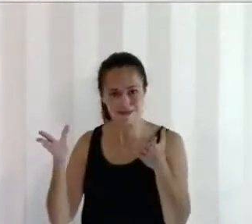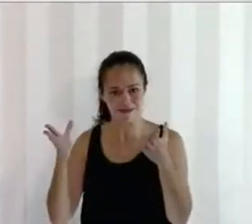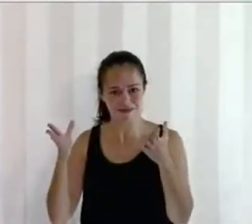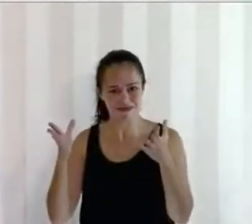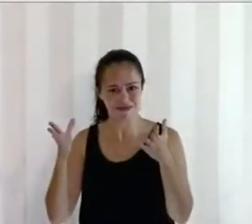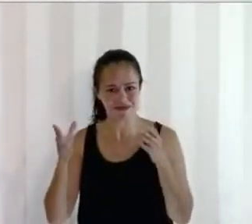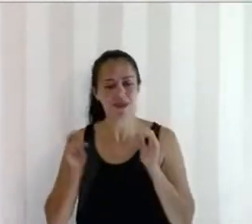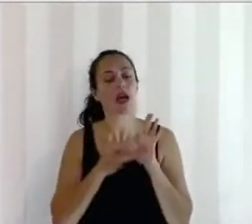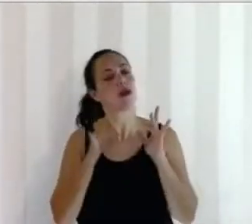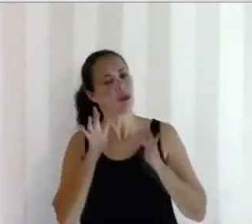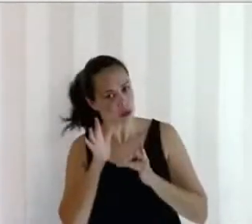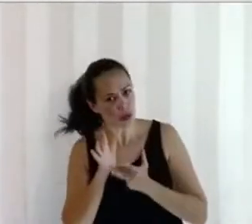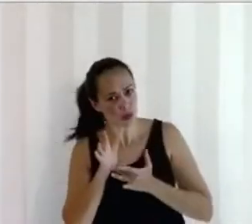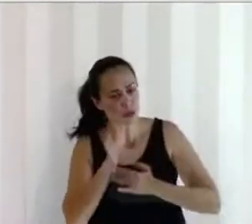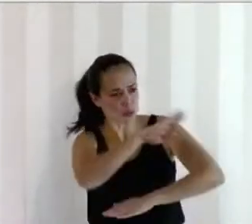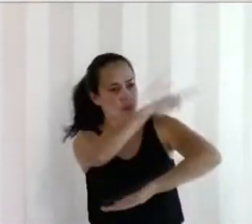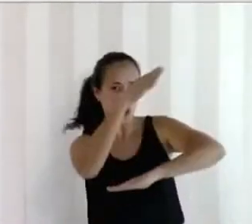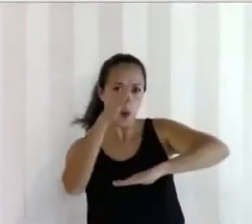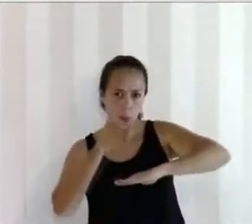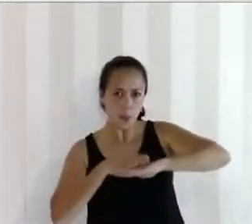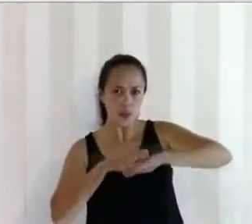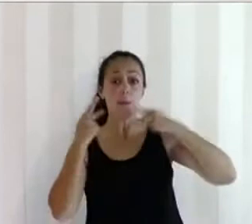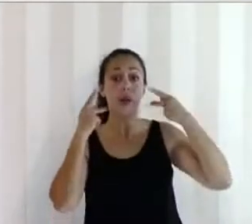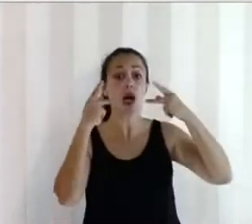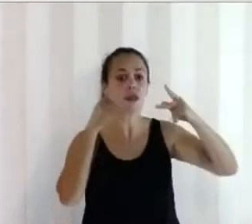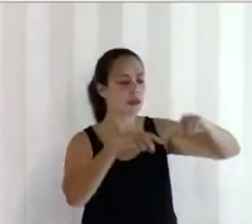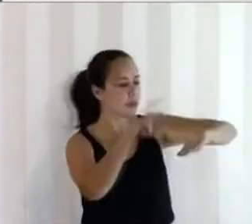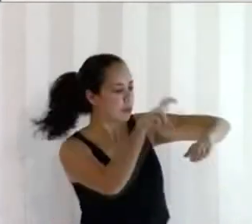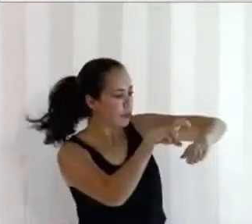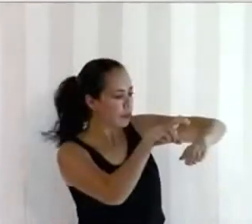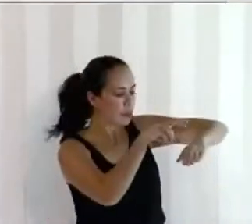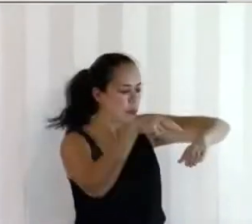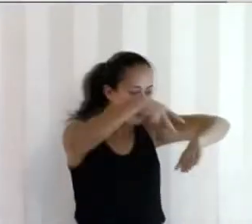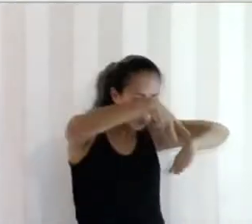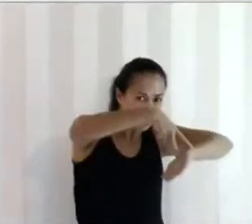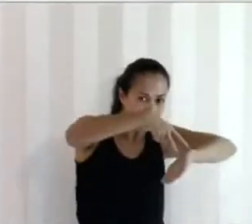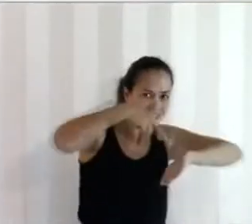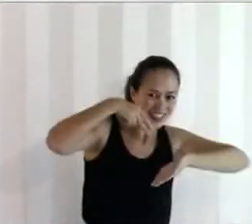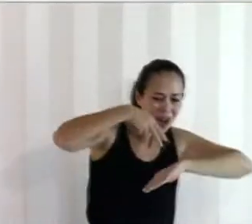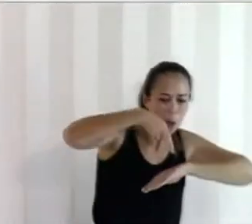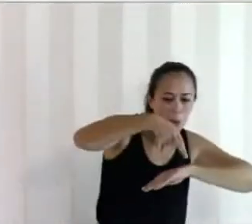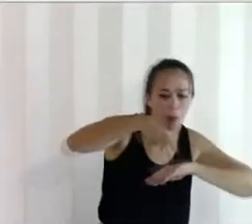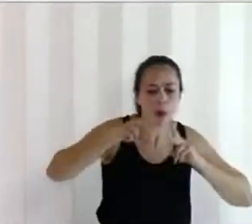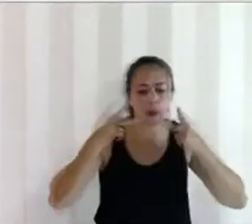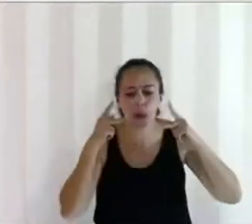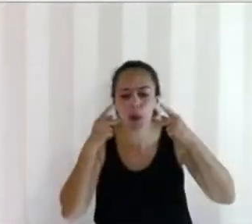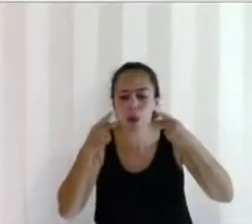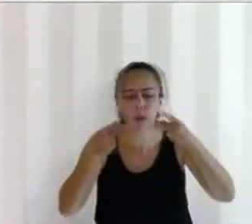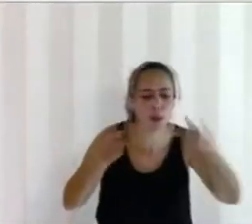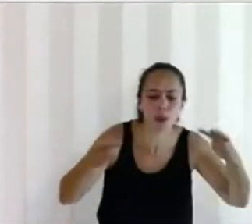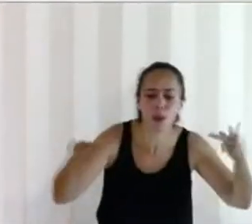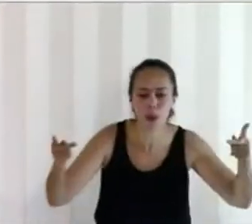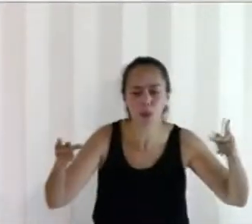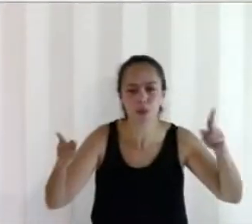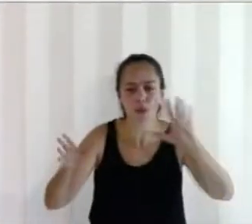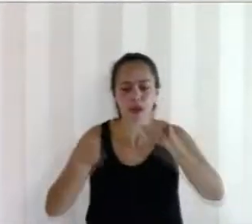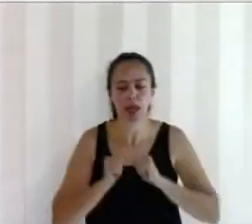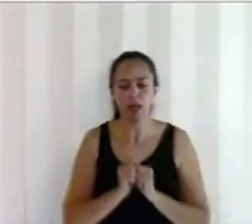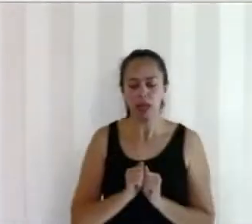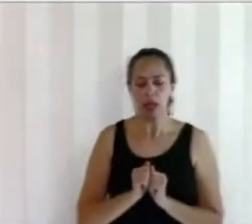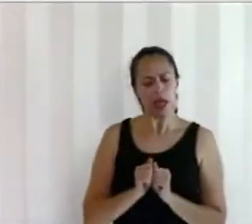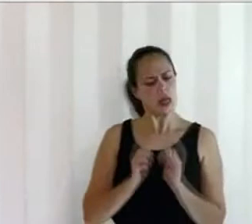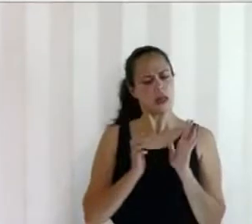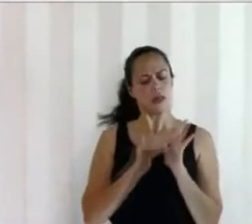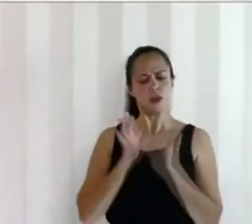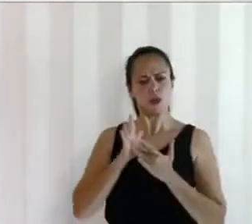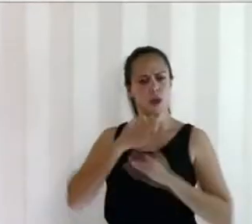e do começo do Sermão do Monte. Começa a falar sobre lei, e começa dizendo que ele não revoga a